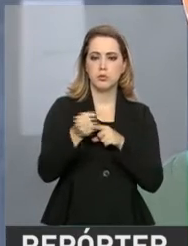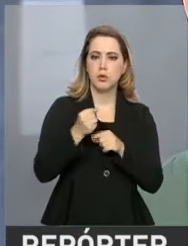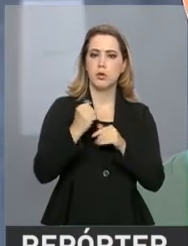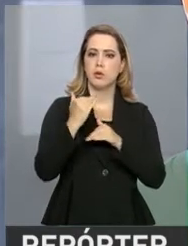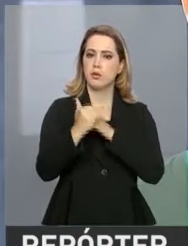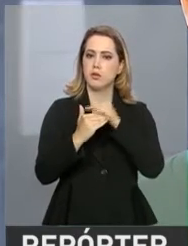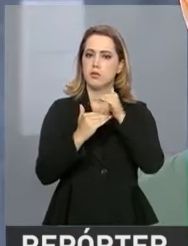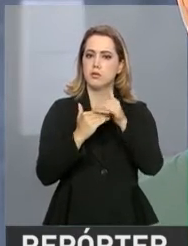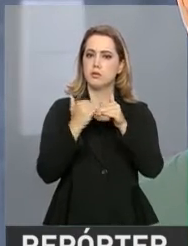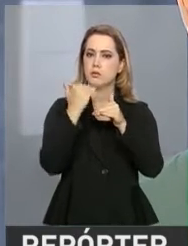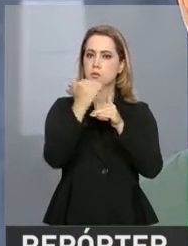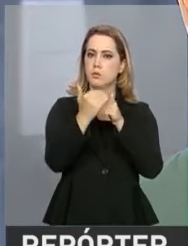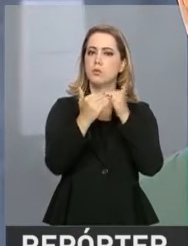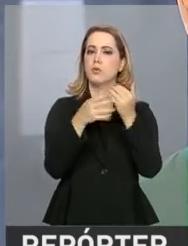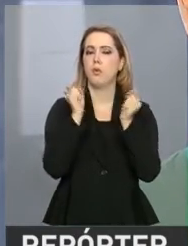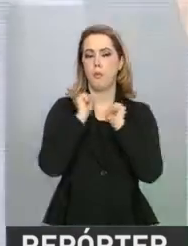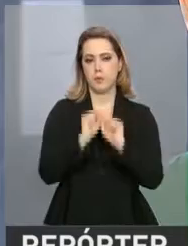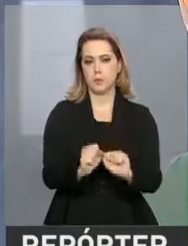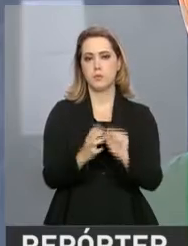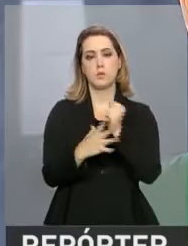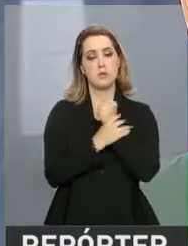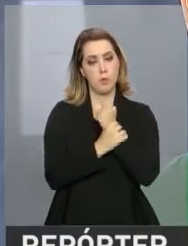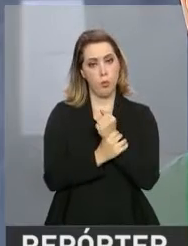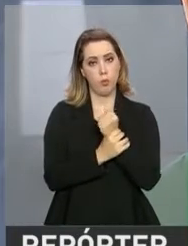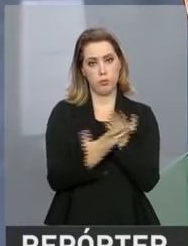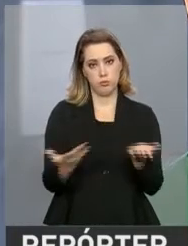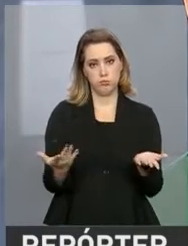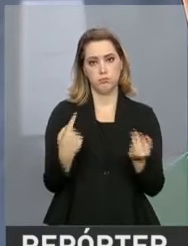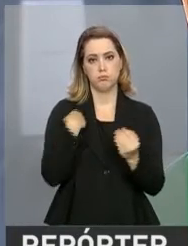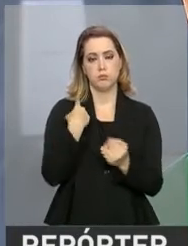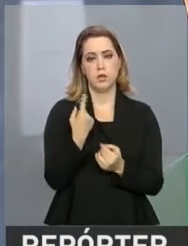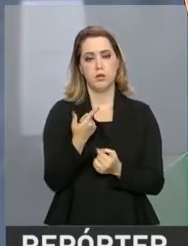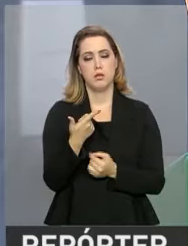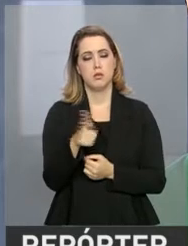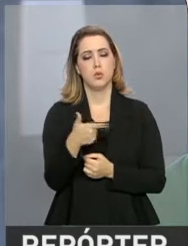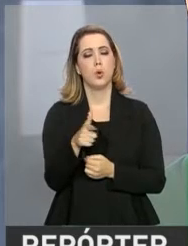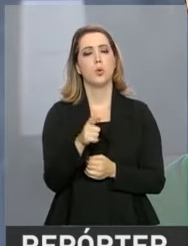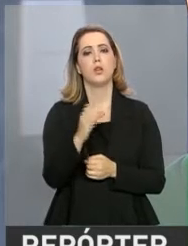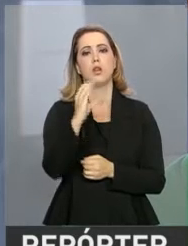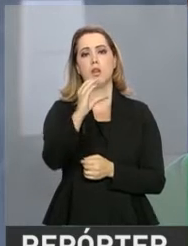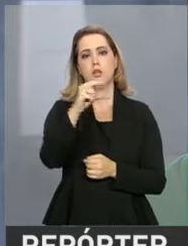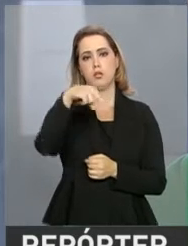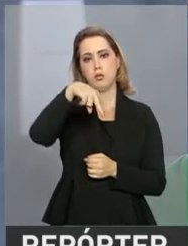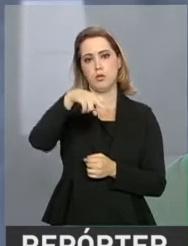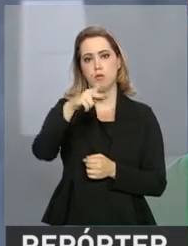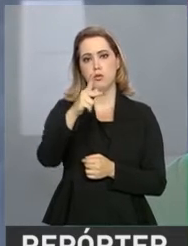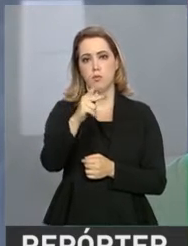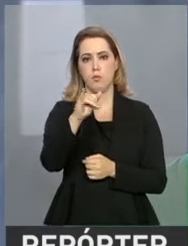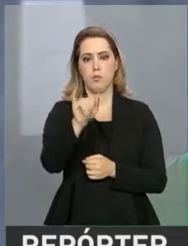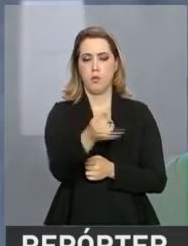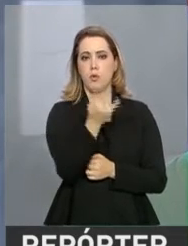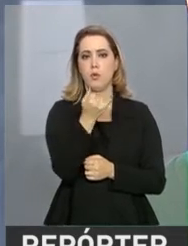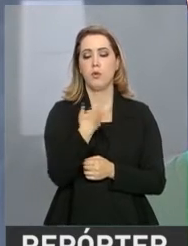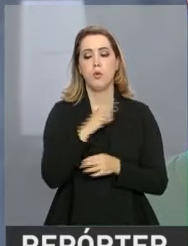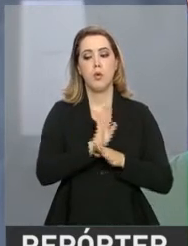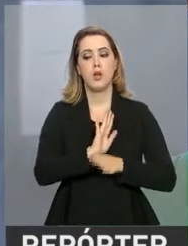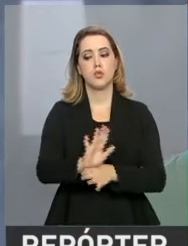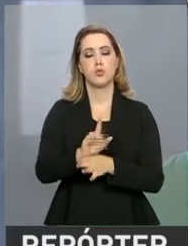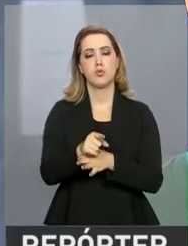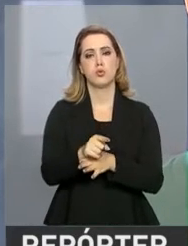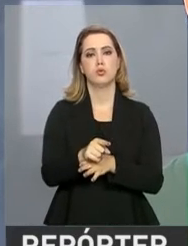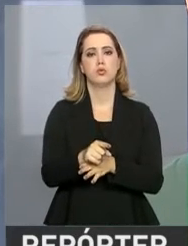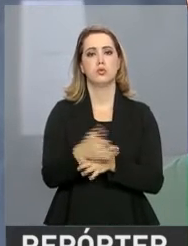orgânico sustentável e semeia a ajuda a gente a começar a ter uma base sólida